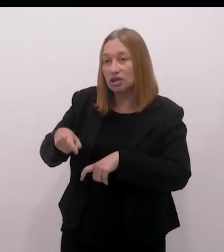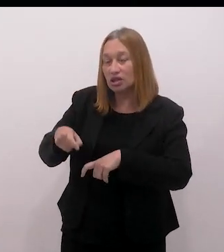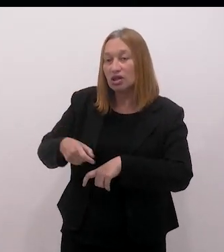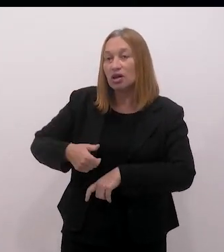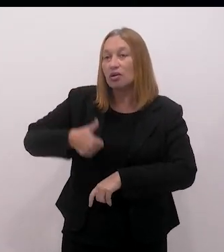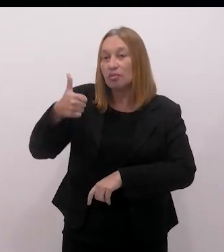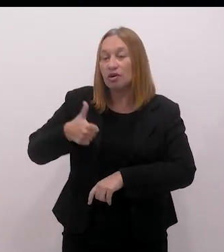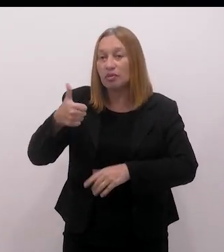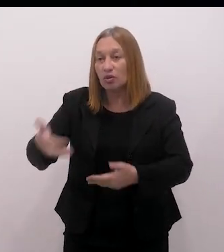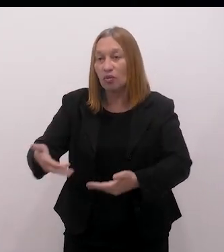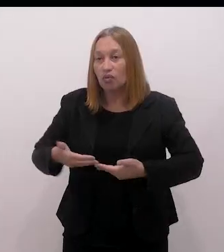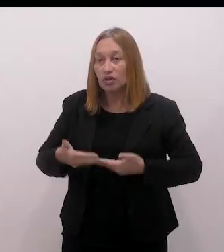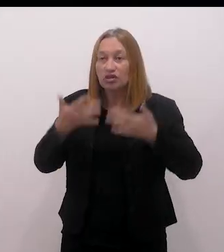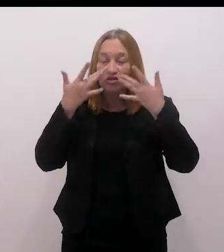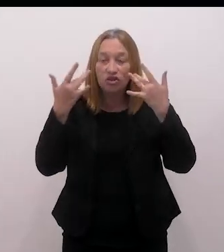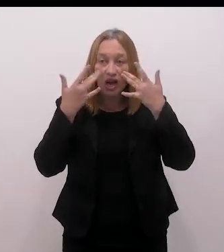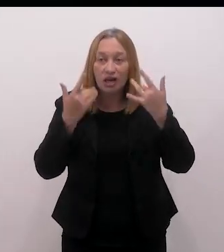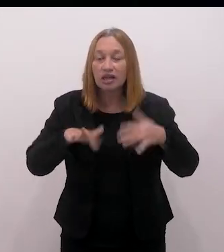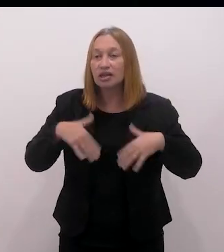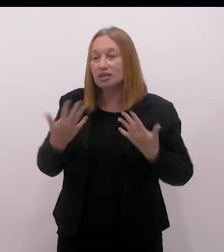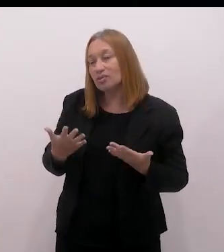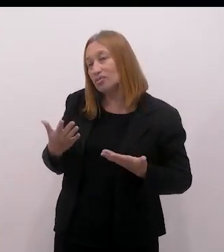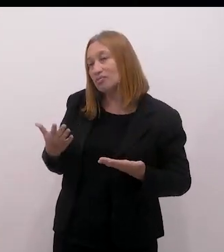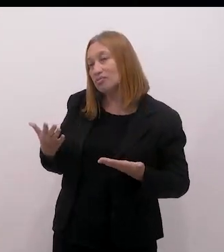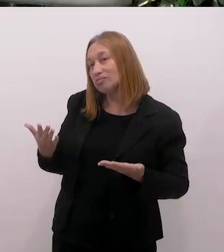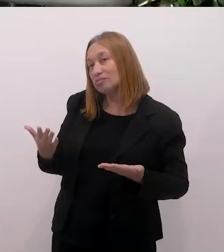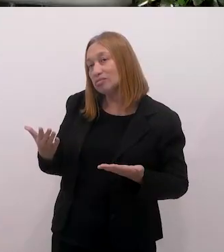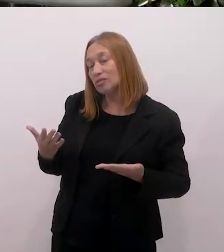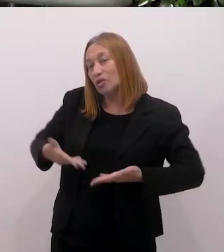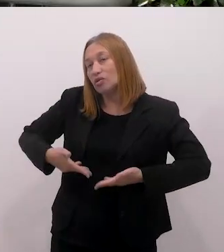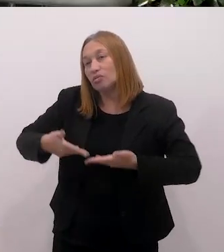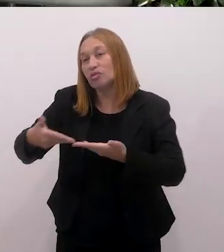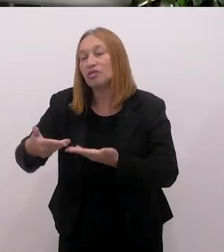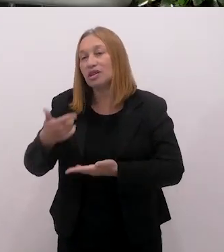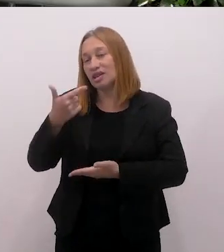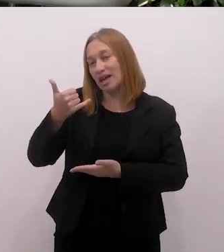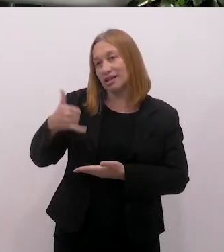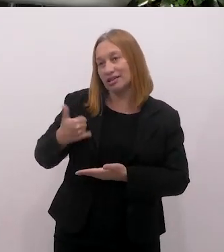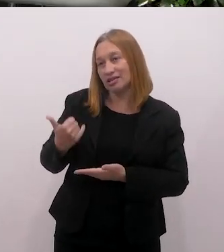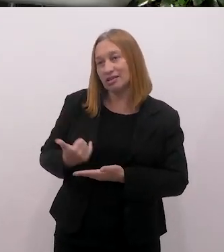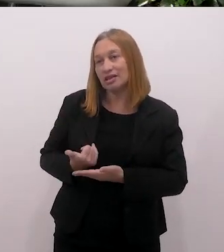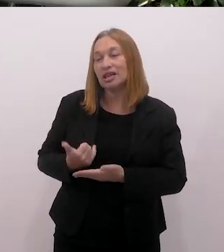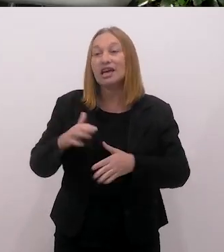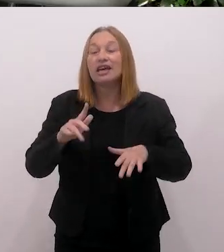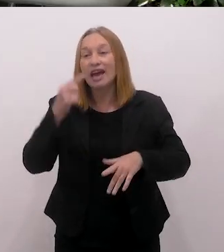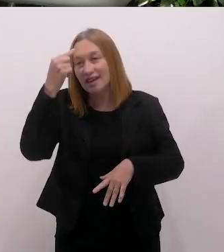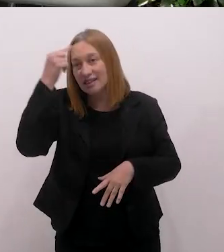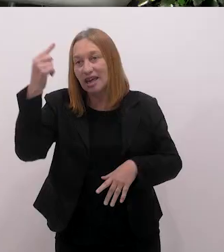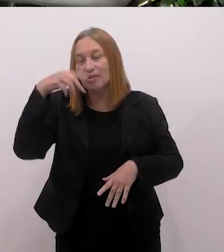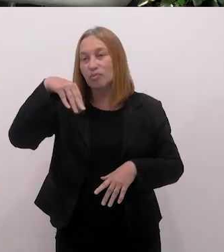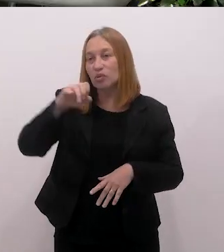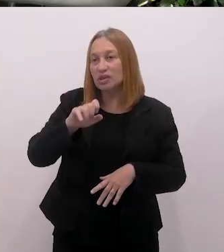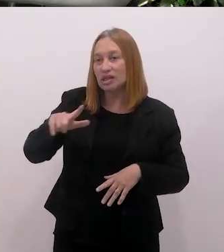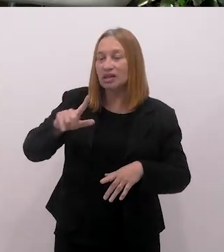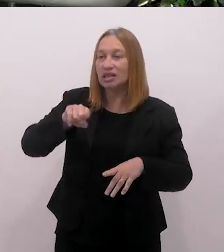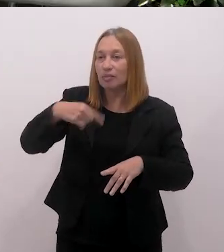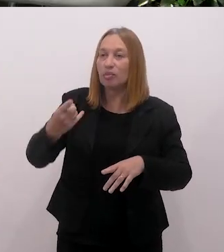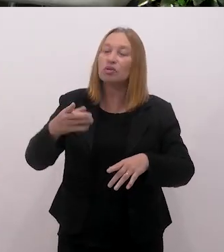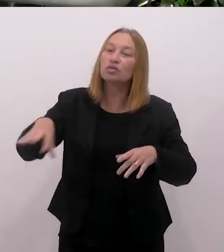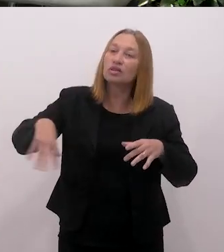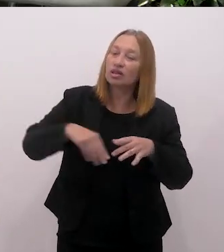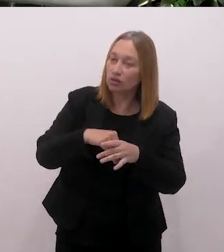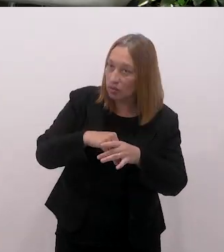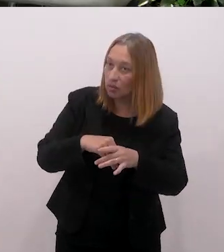para fazer teatro. Então, eu fui quando ele apareceu, que era quando eu tinha 12 anos. E a ideia dos musicais, que depois, quando entrou mesmo a